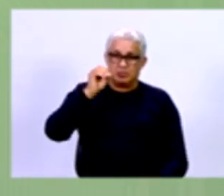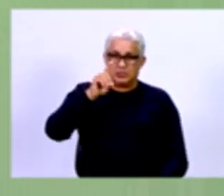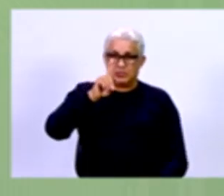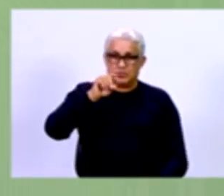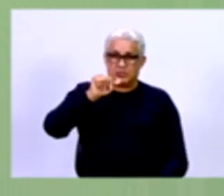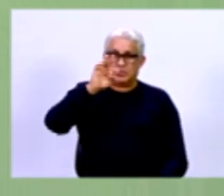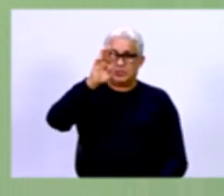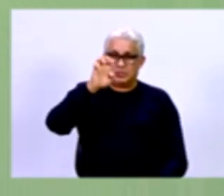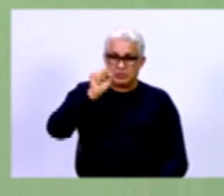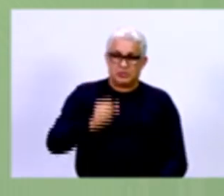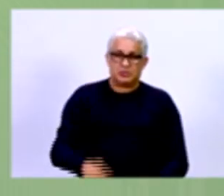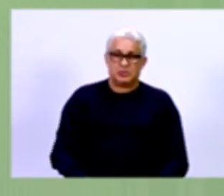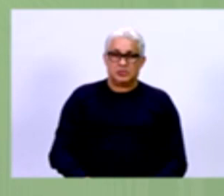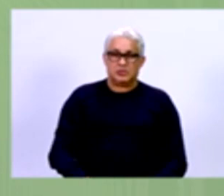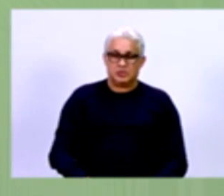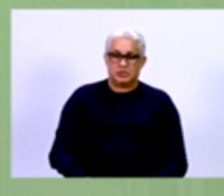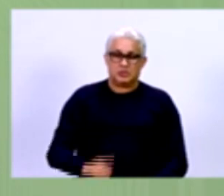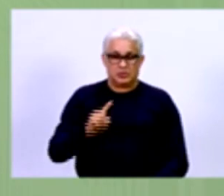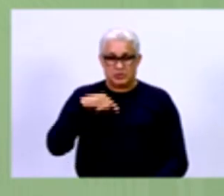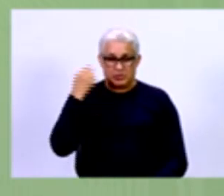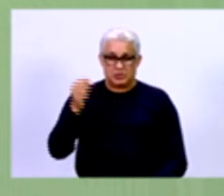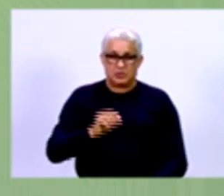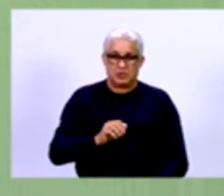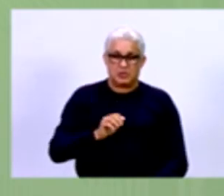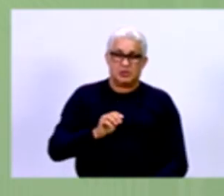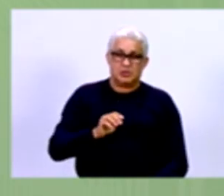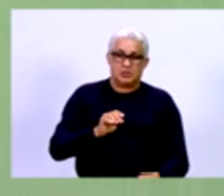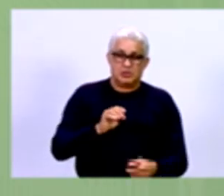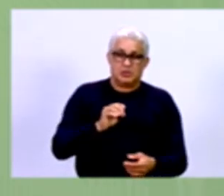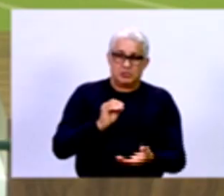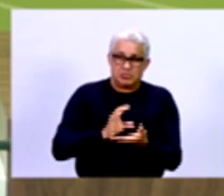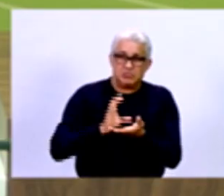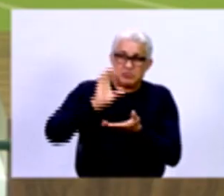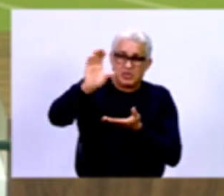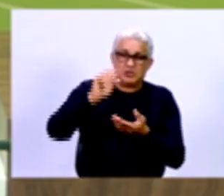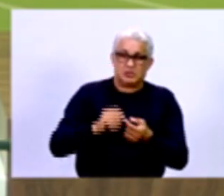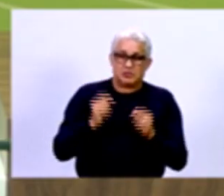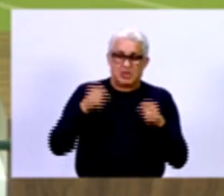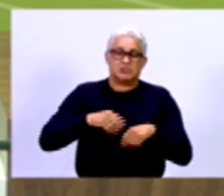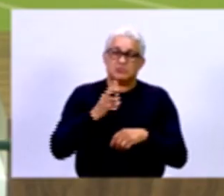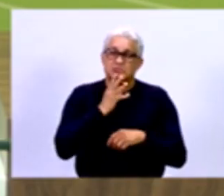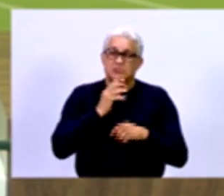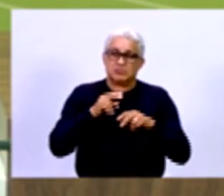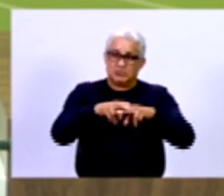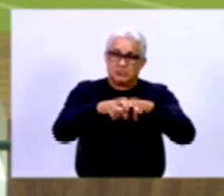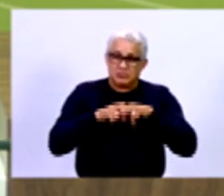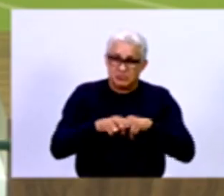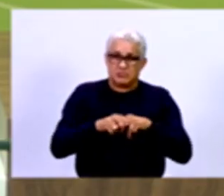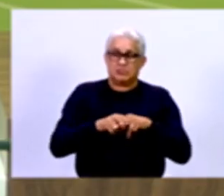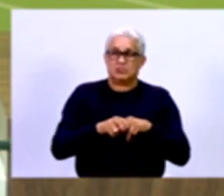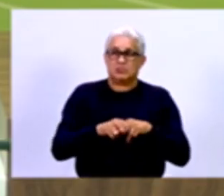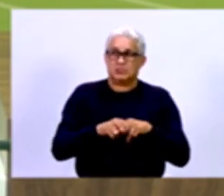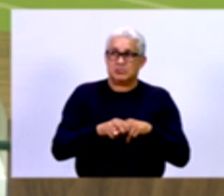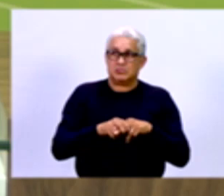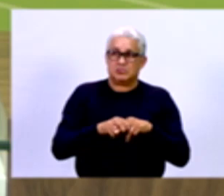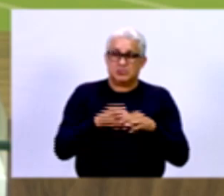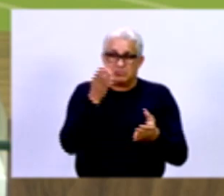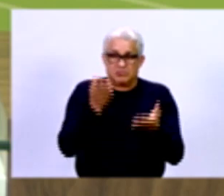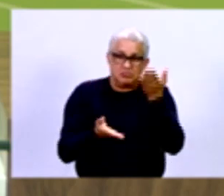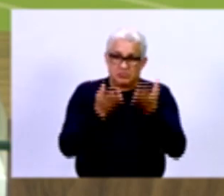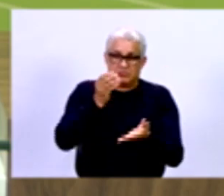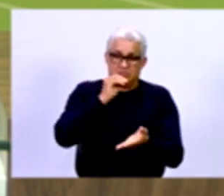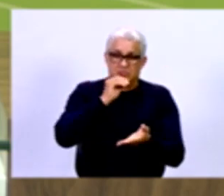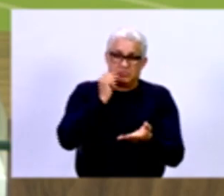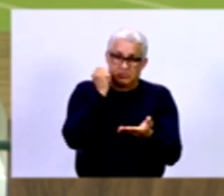nossas exportações. É importante conhecer esses dados e só é possível ser conhecido por causa do registro do balanço de